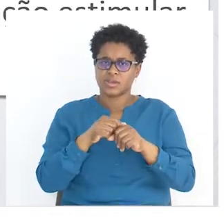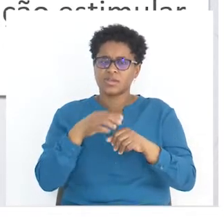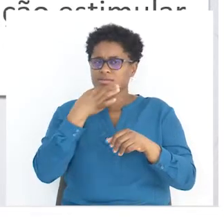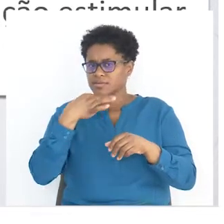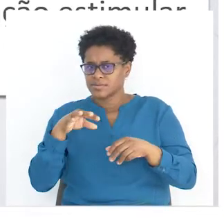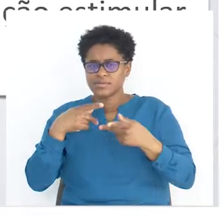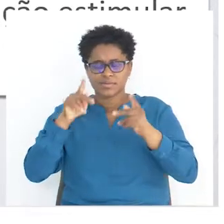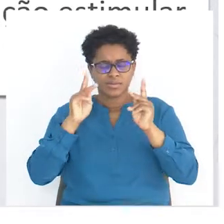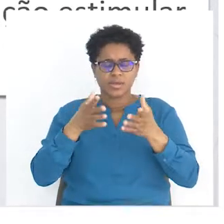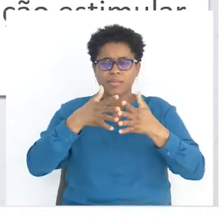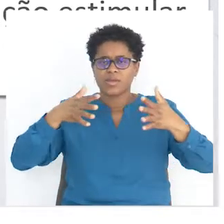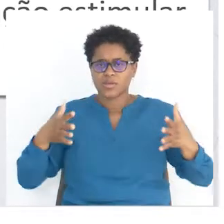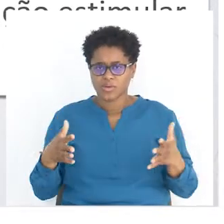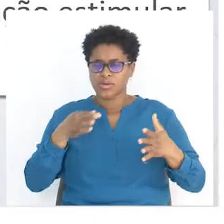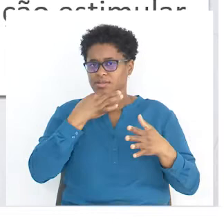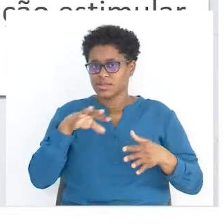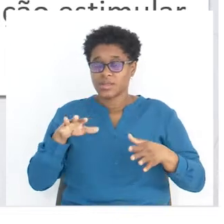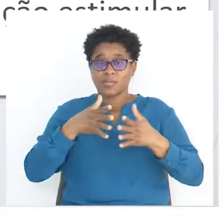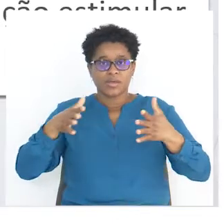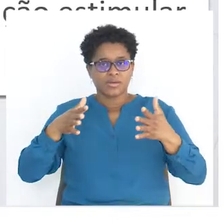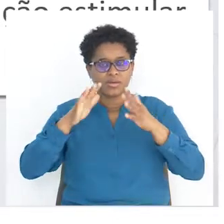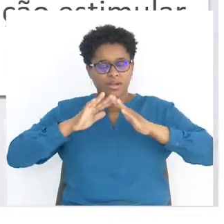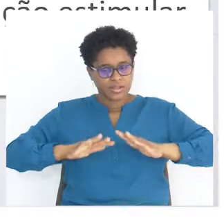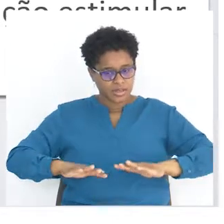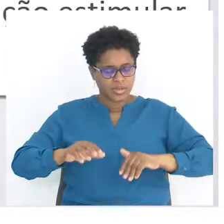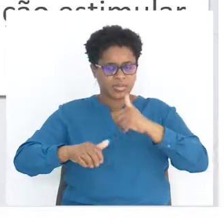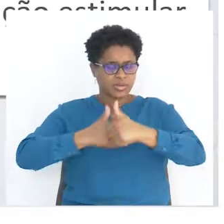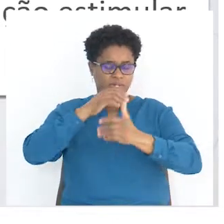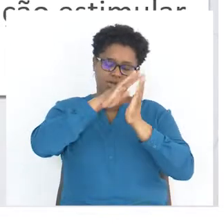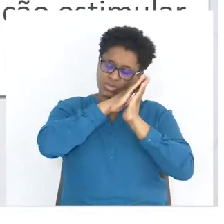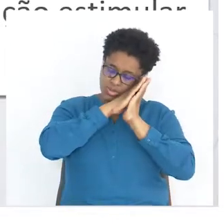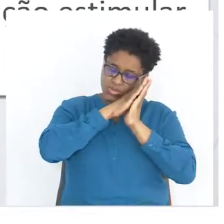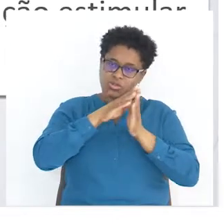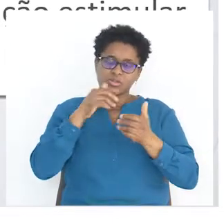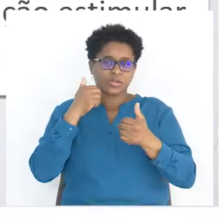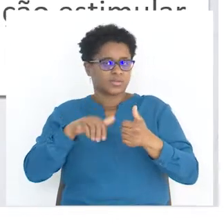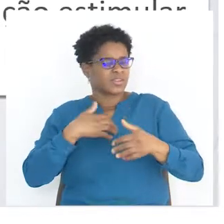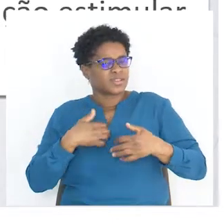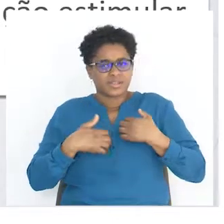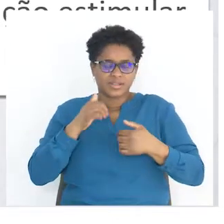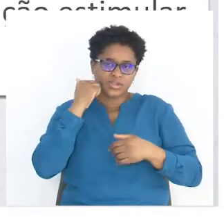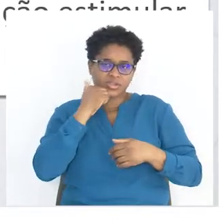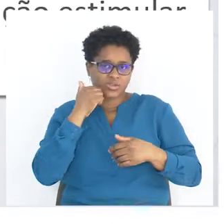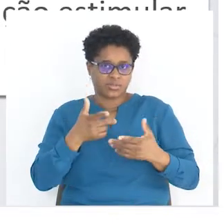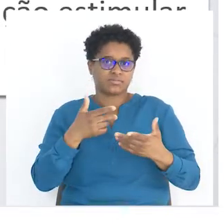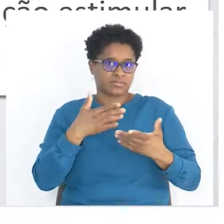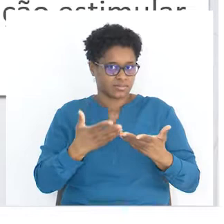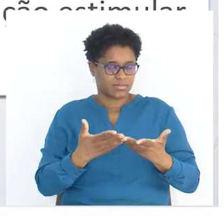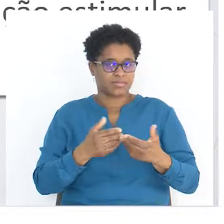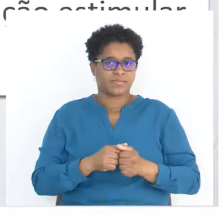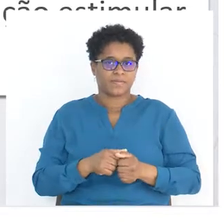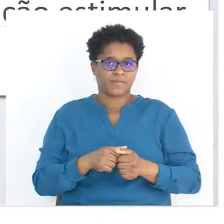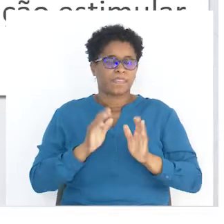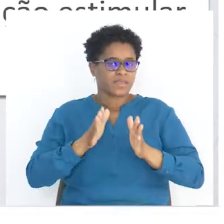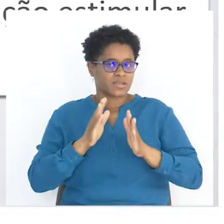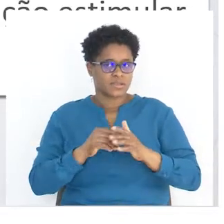permitem maior relaxamento, melhoria do sono, menor sensação de dor e humor positivo.